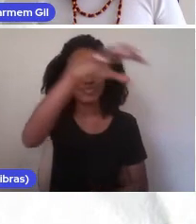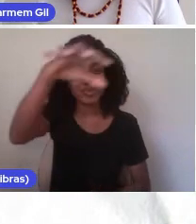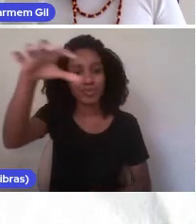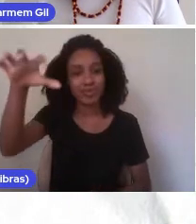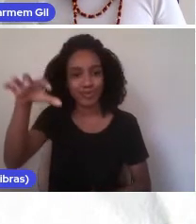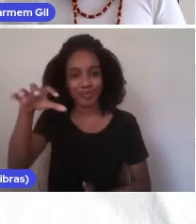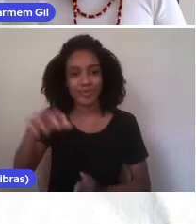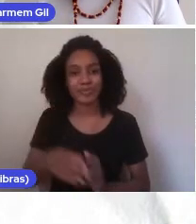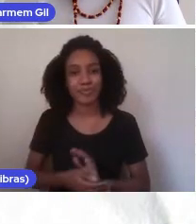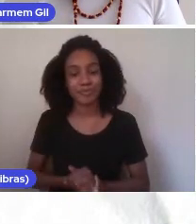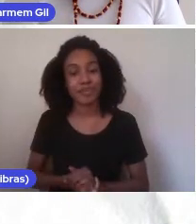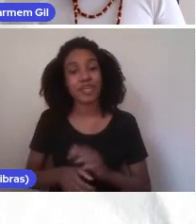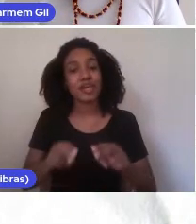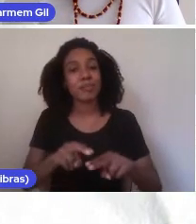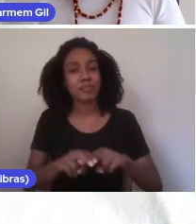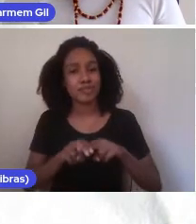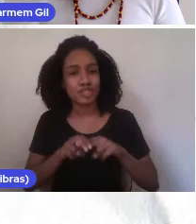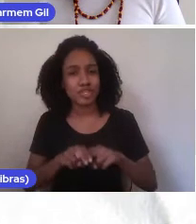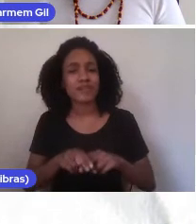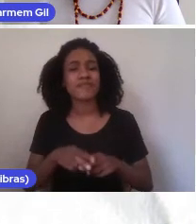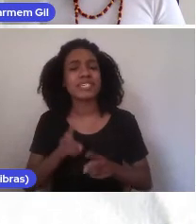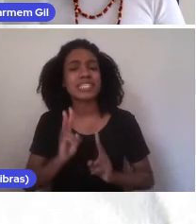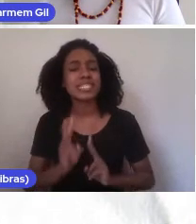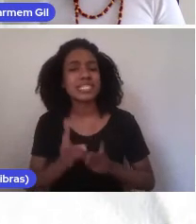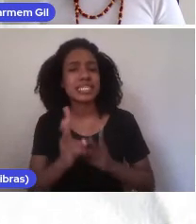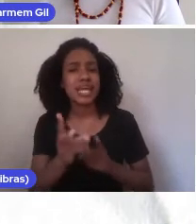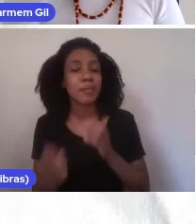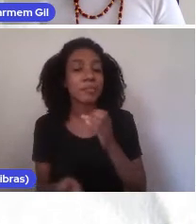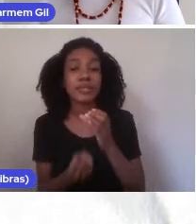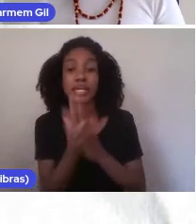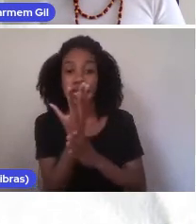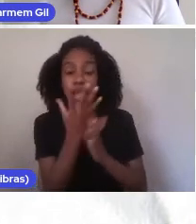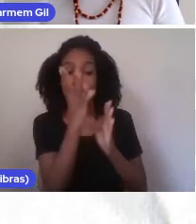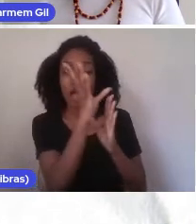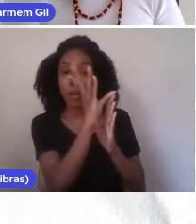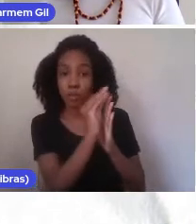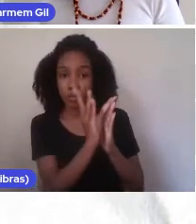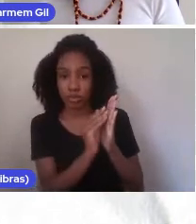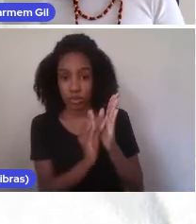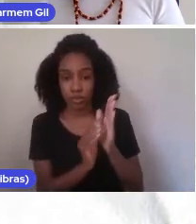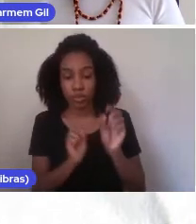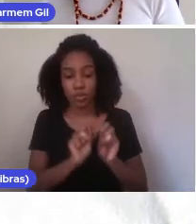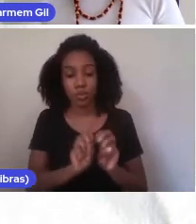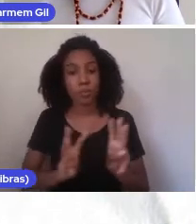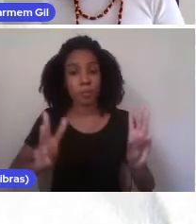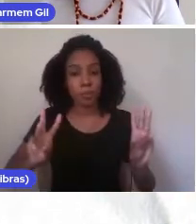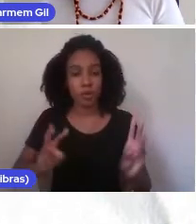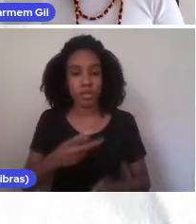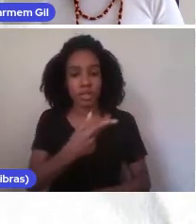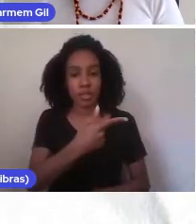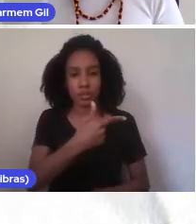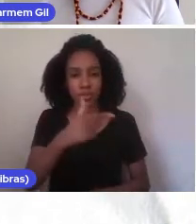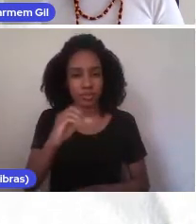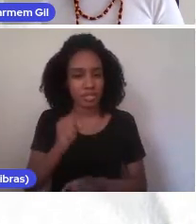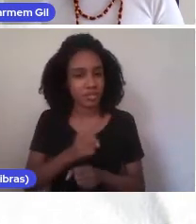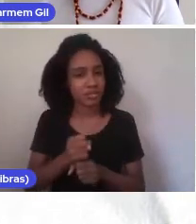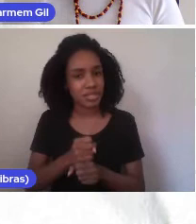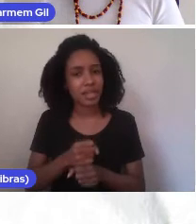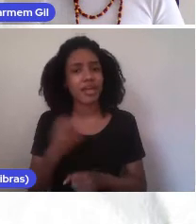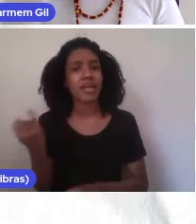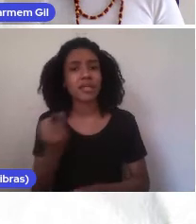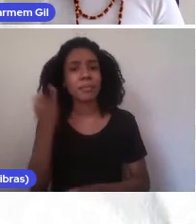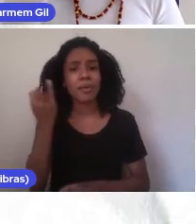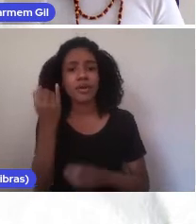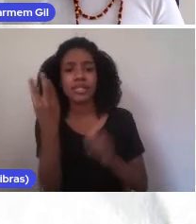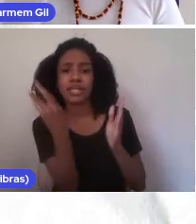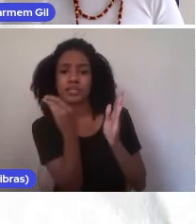Por isso, sempre que você produzir algo para o portal do Bicentenário, é importante que insira a nossa logo. Que